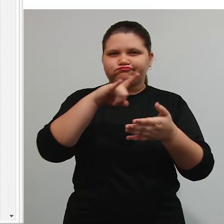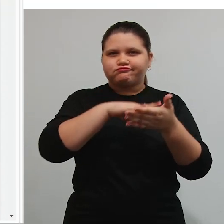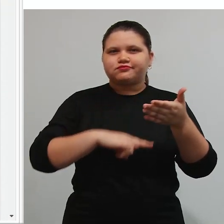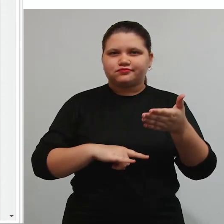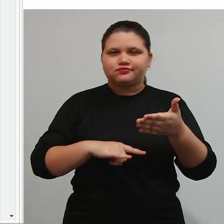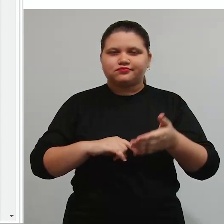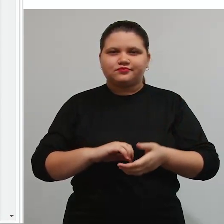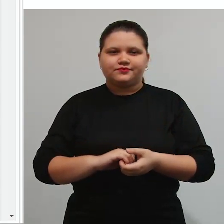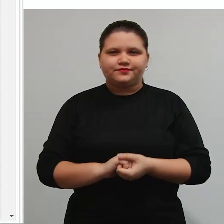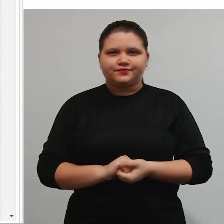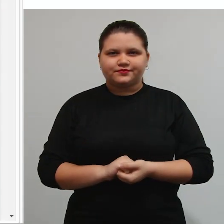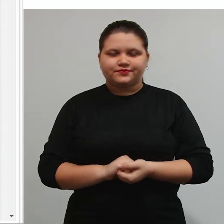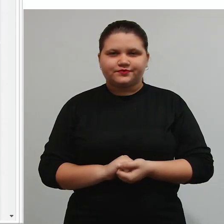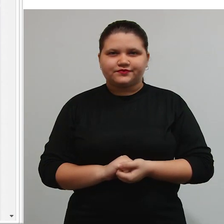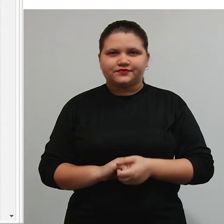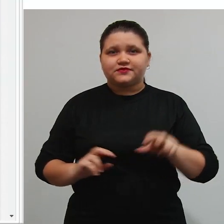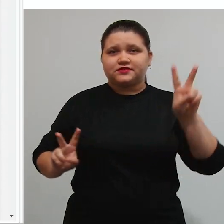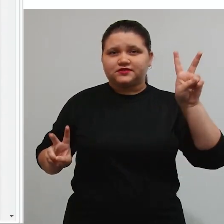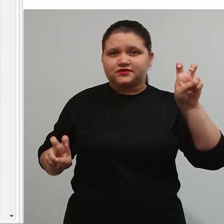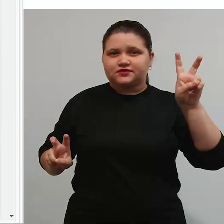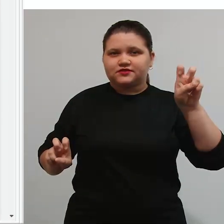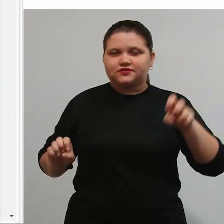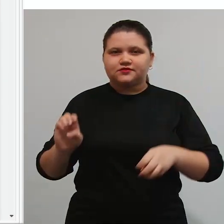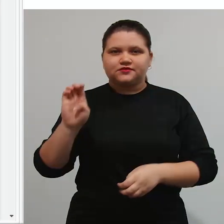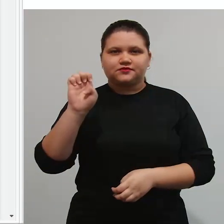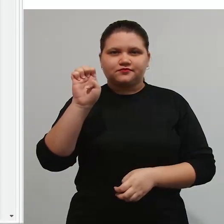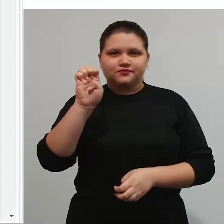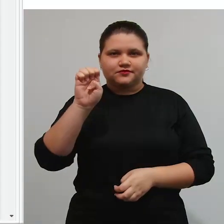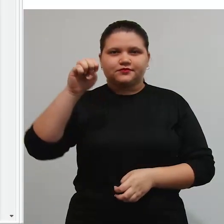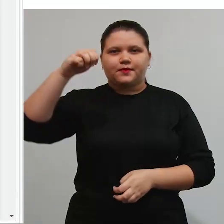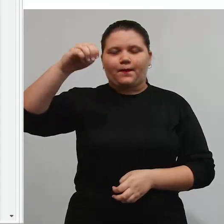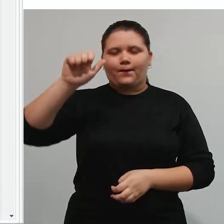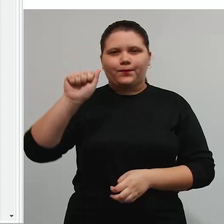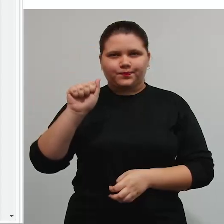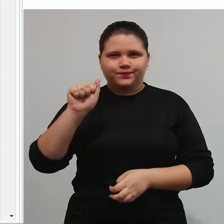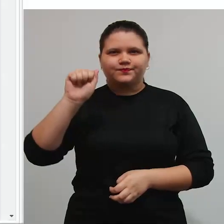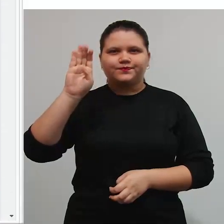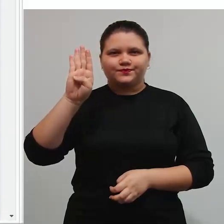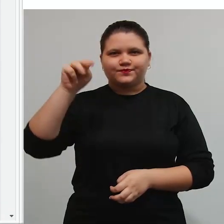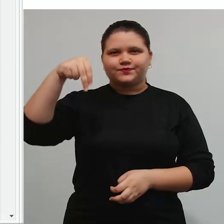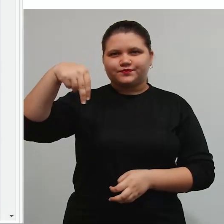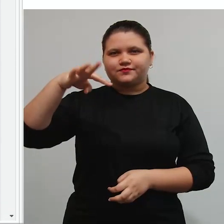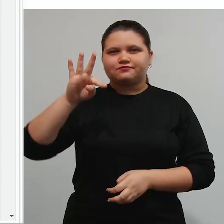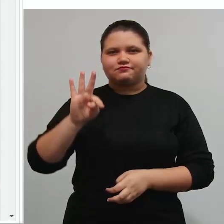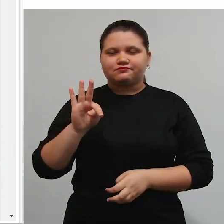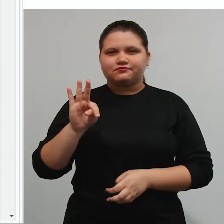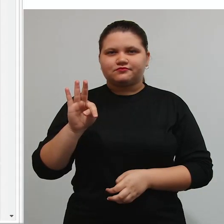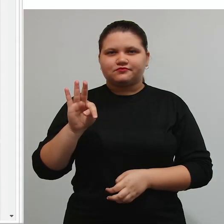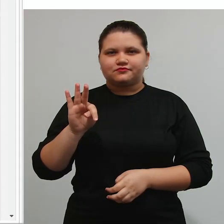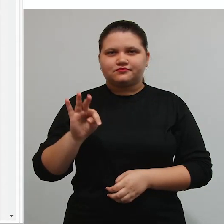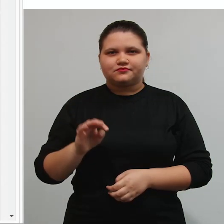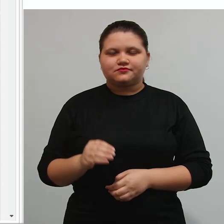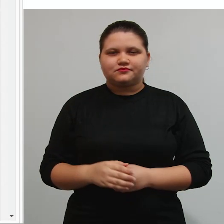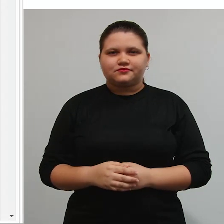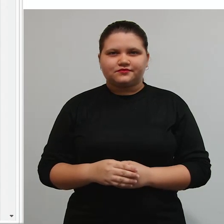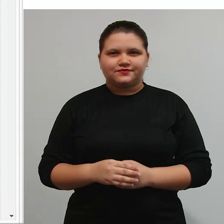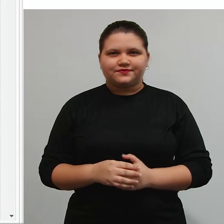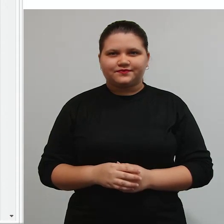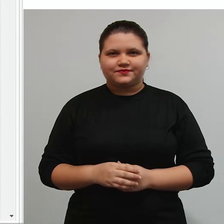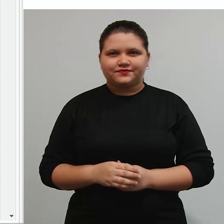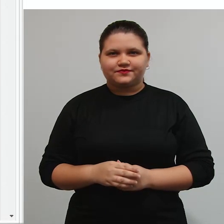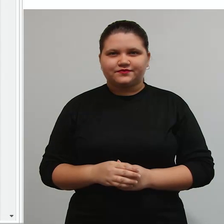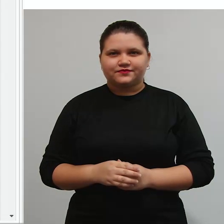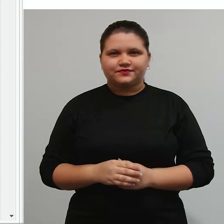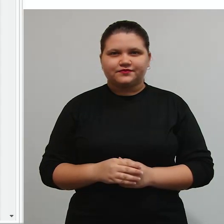Citações para a ABNT se configuram especialmente como